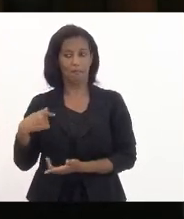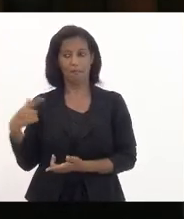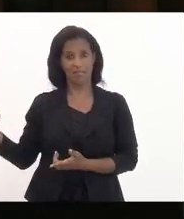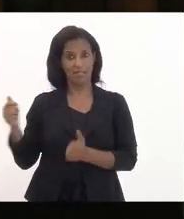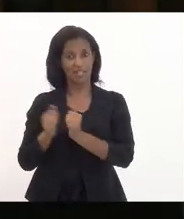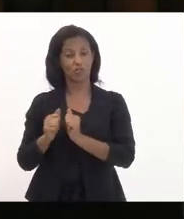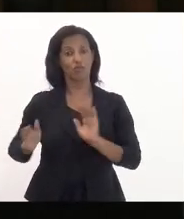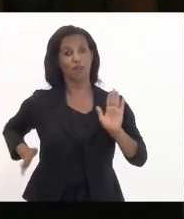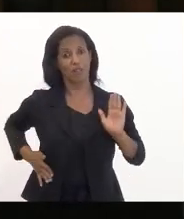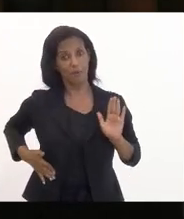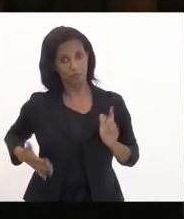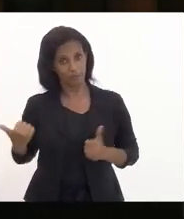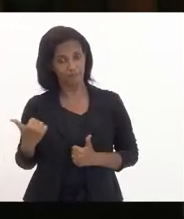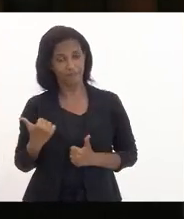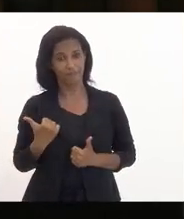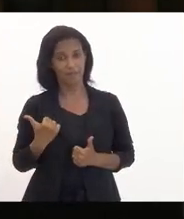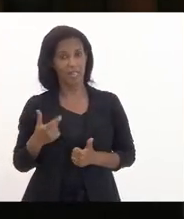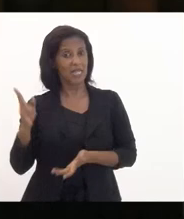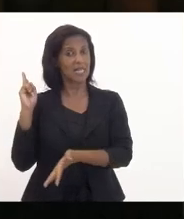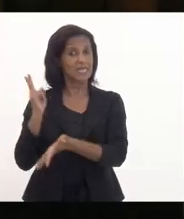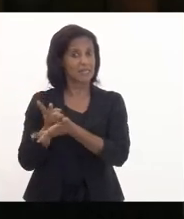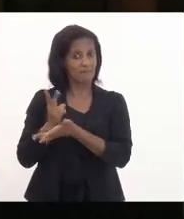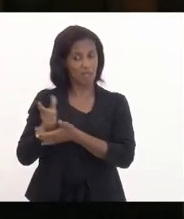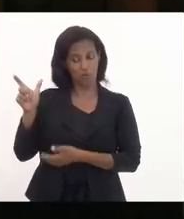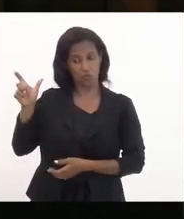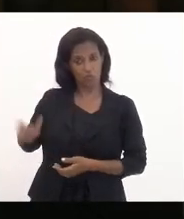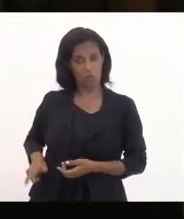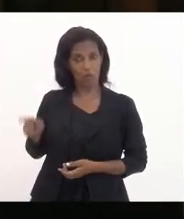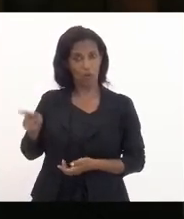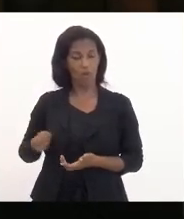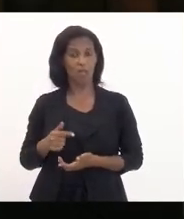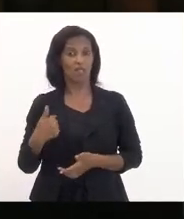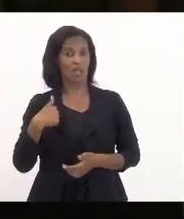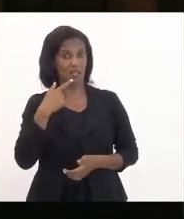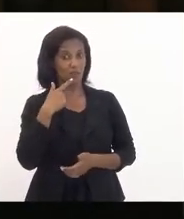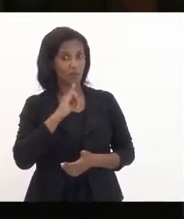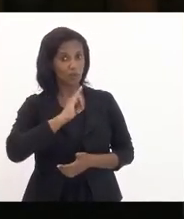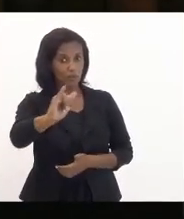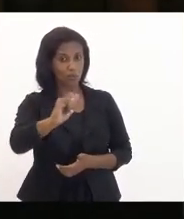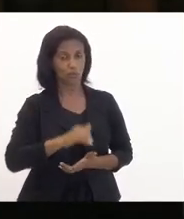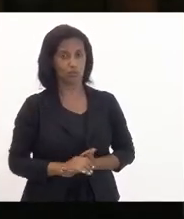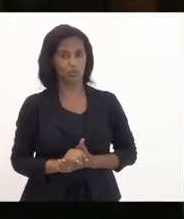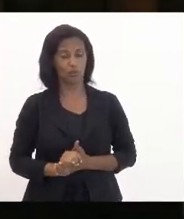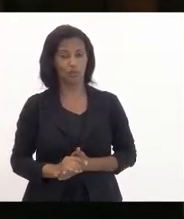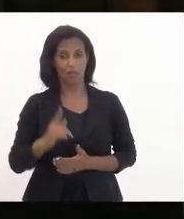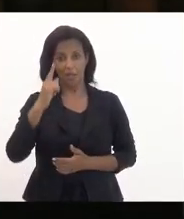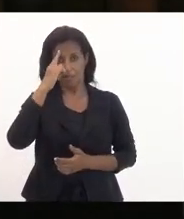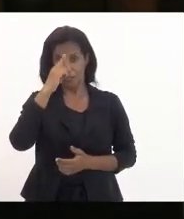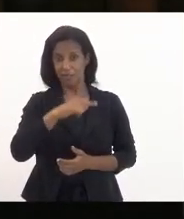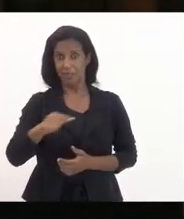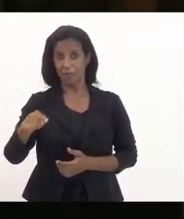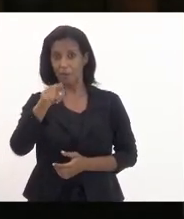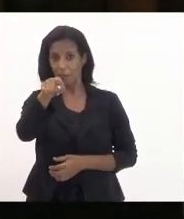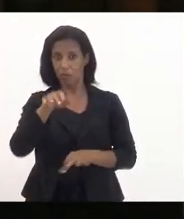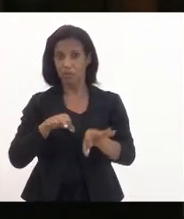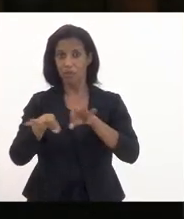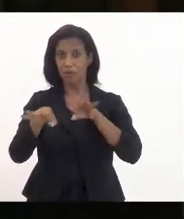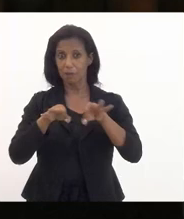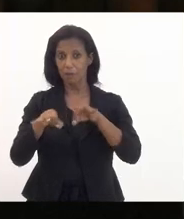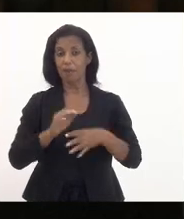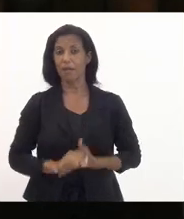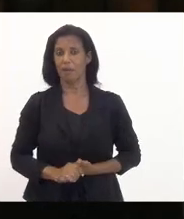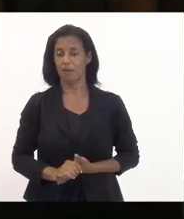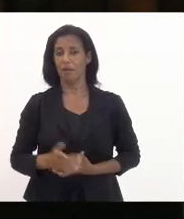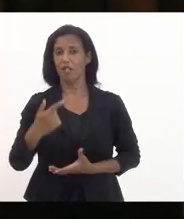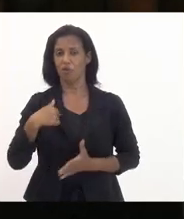lado de traficante. Esse mesmo indivíduo, e aqui faço um anúncio, na semana que vem pode se preparar. Eu já